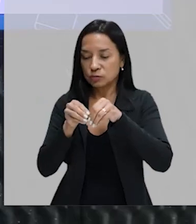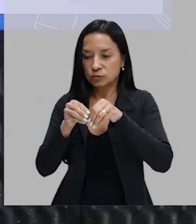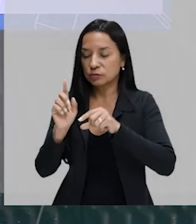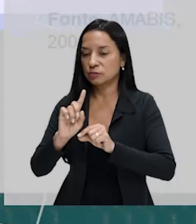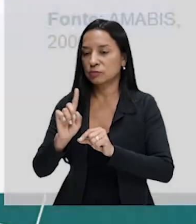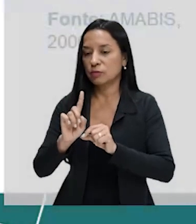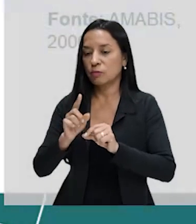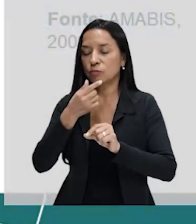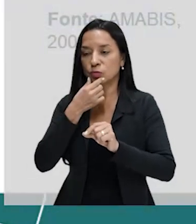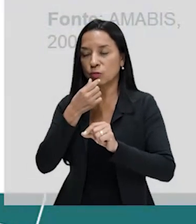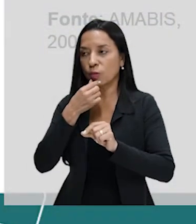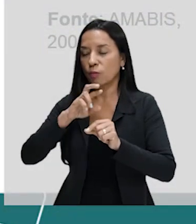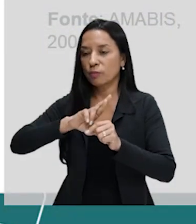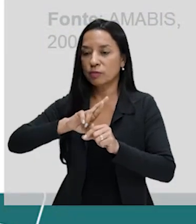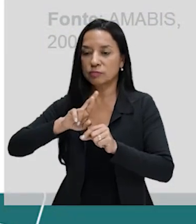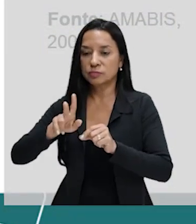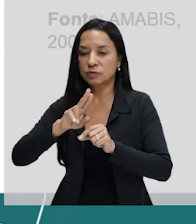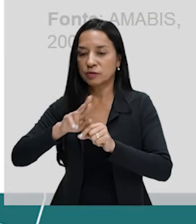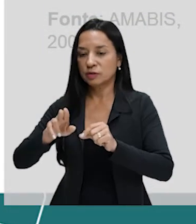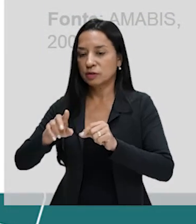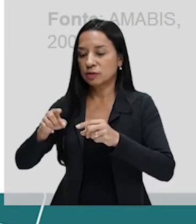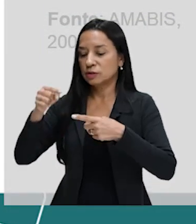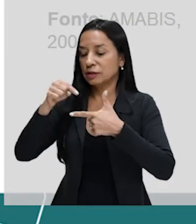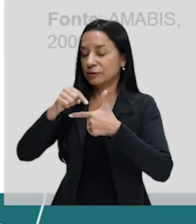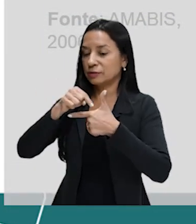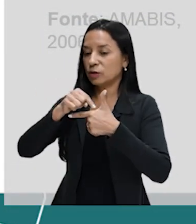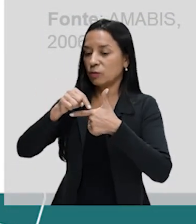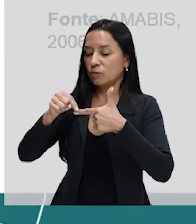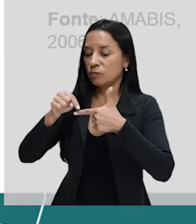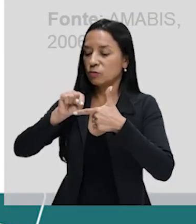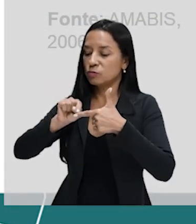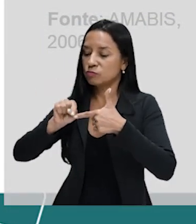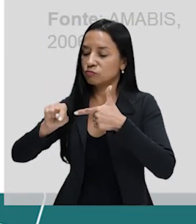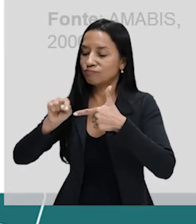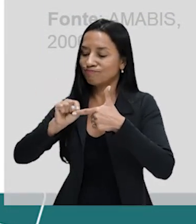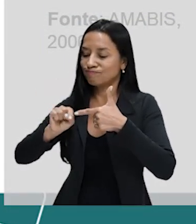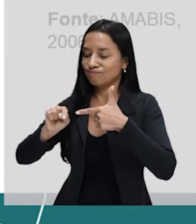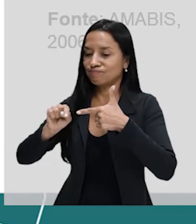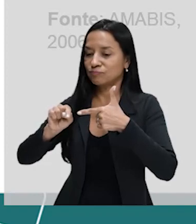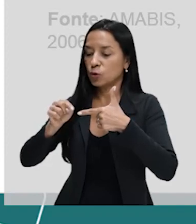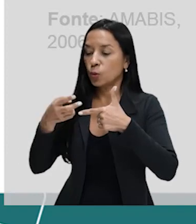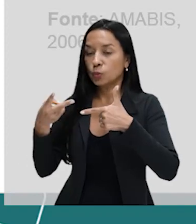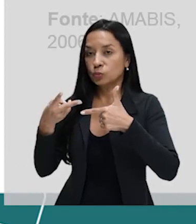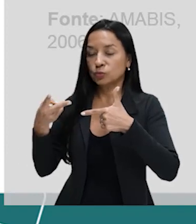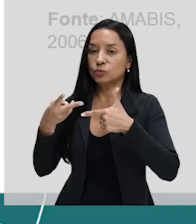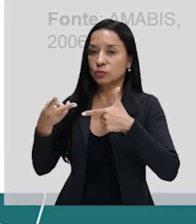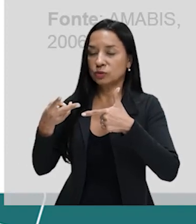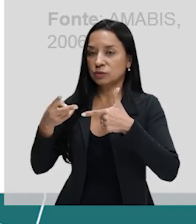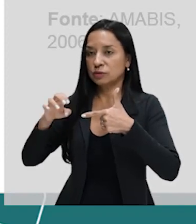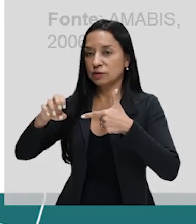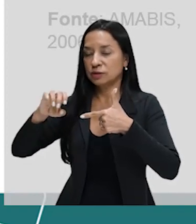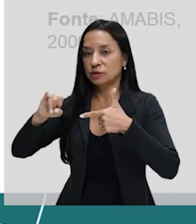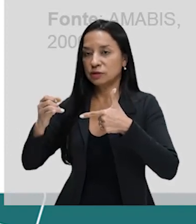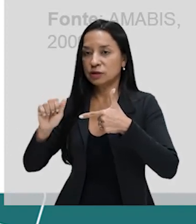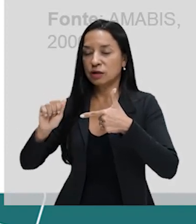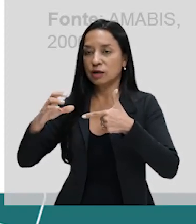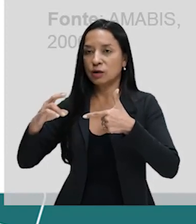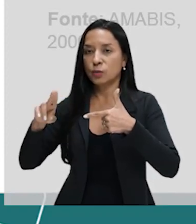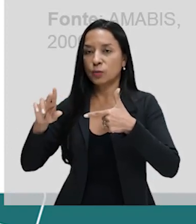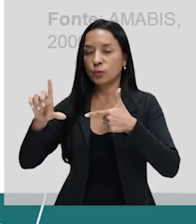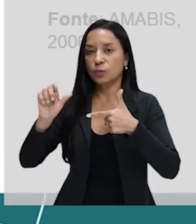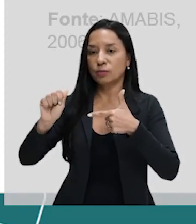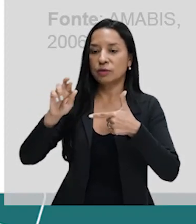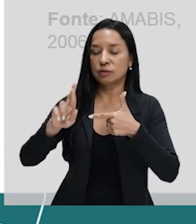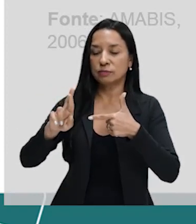homem, nós temos uma uretra que serve para ele urinar e uma uretra também que serve para ele ejacular, né? Liberação